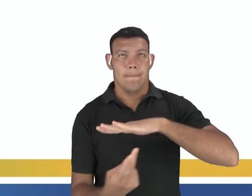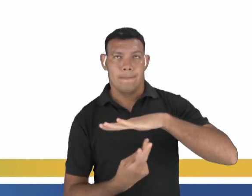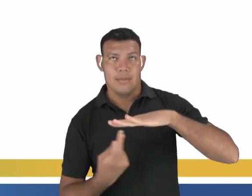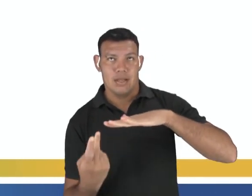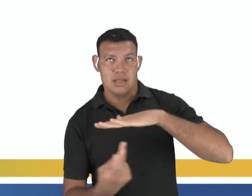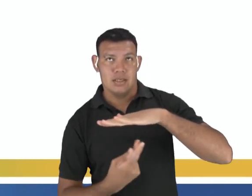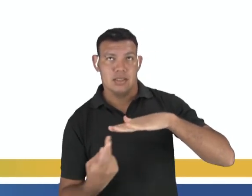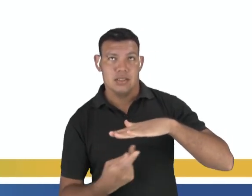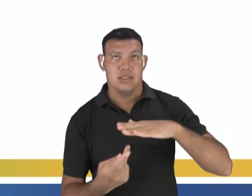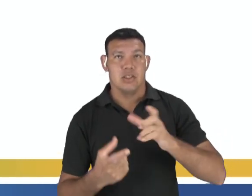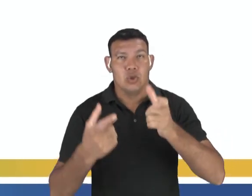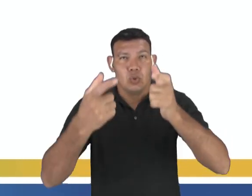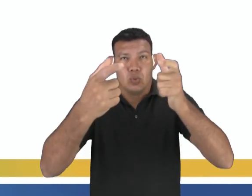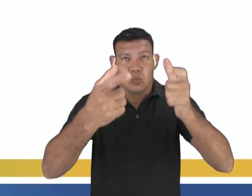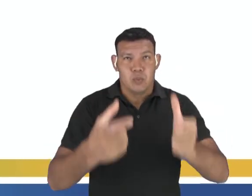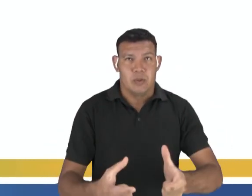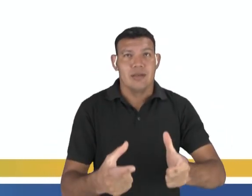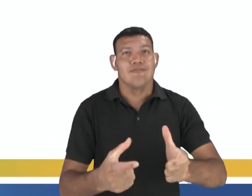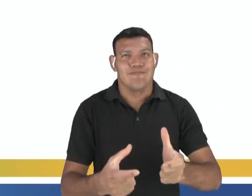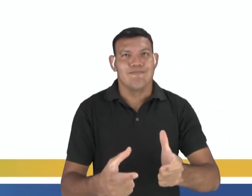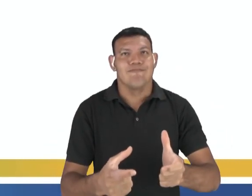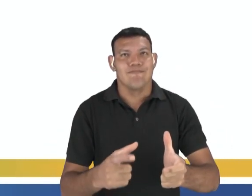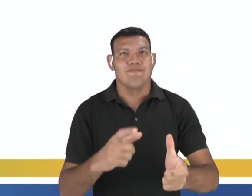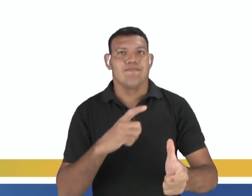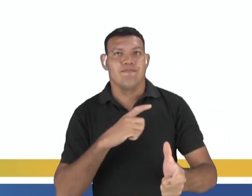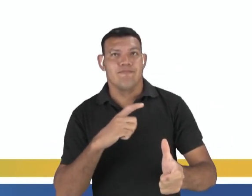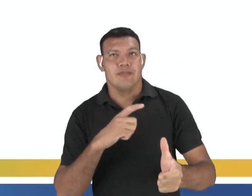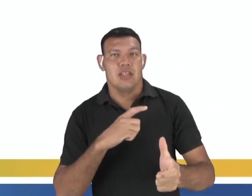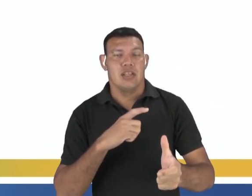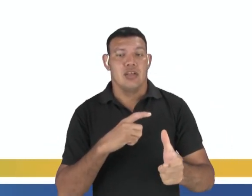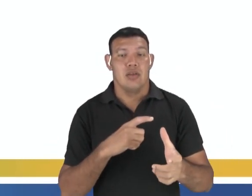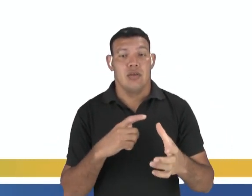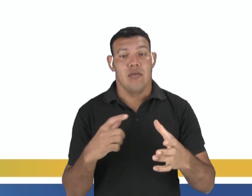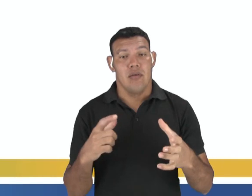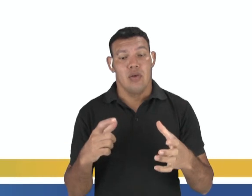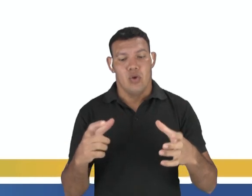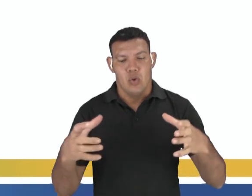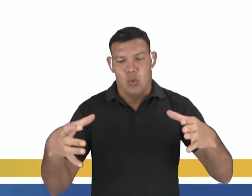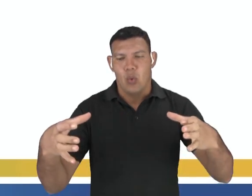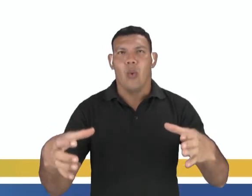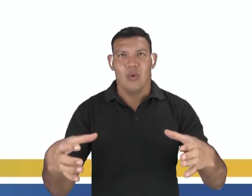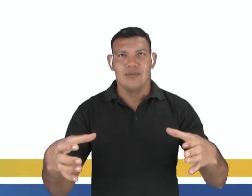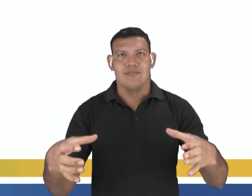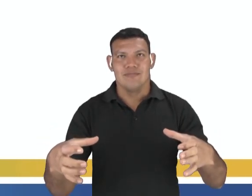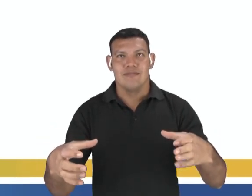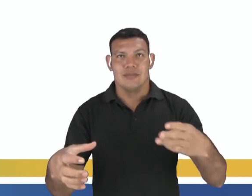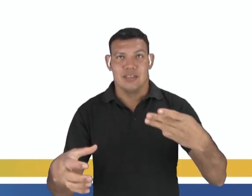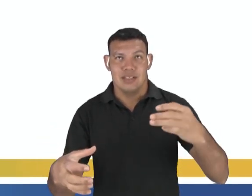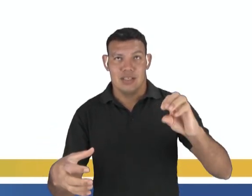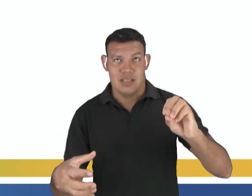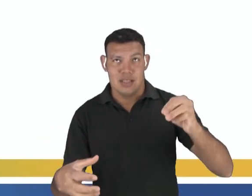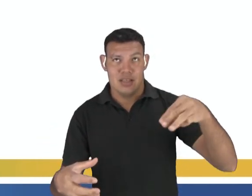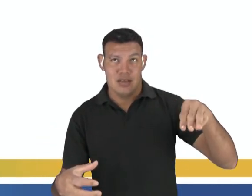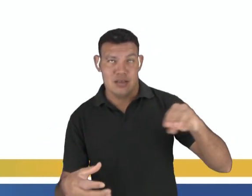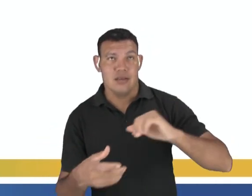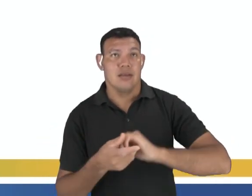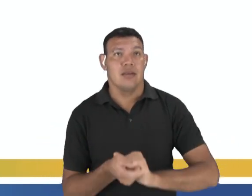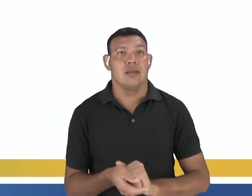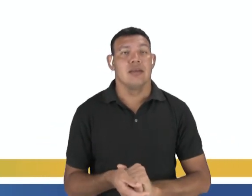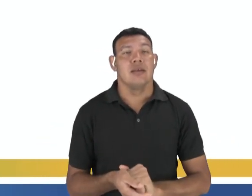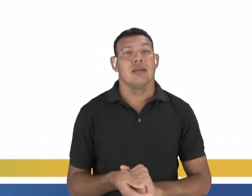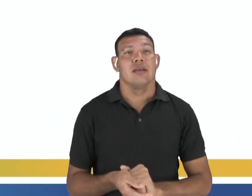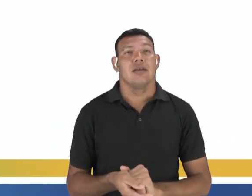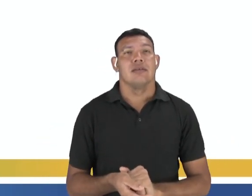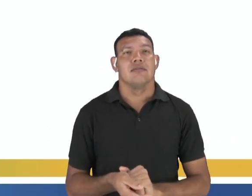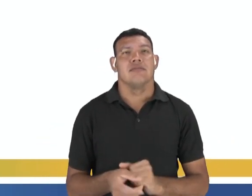30 metros. Considerando que se pretende colocar um determinado tipo de piso em todo o contorno da praça,